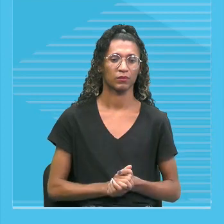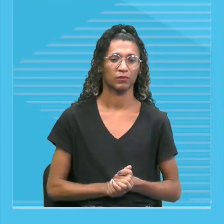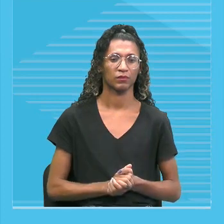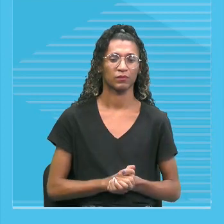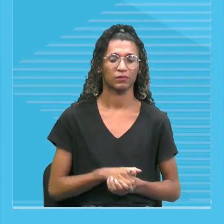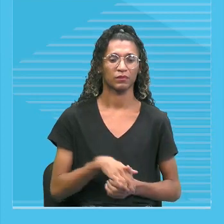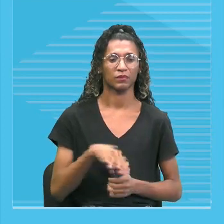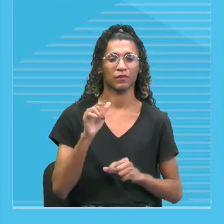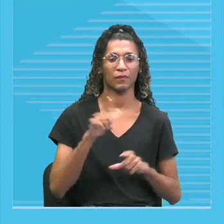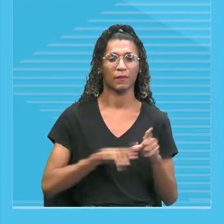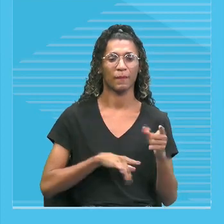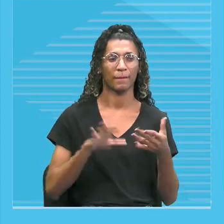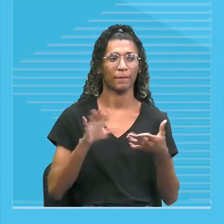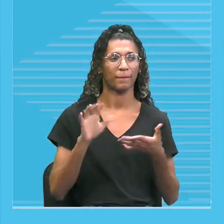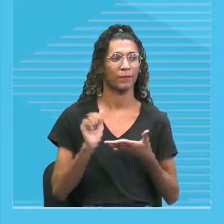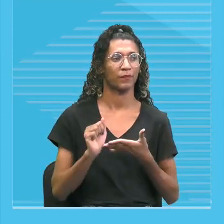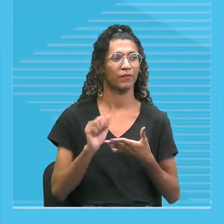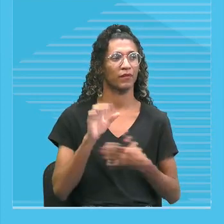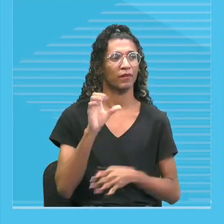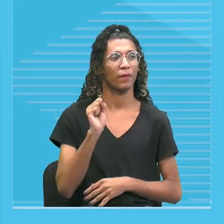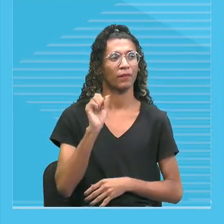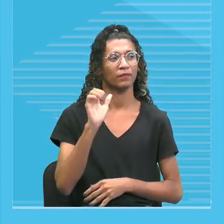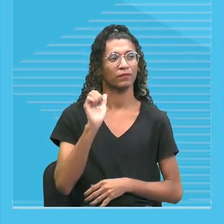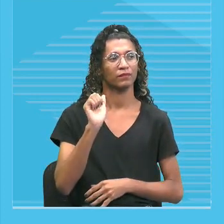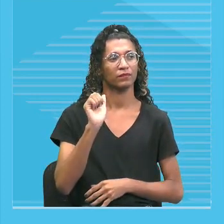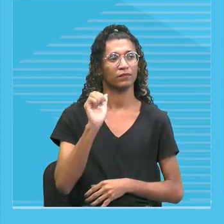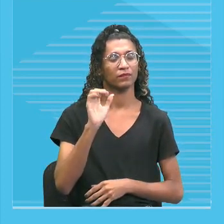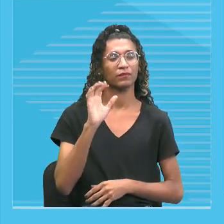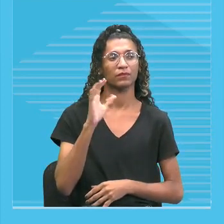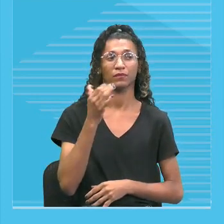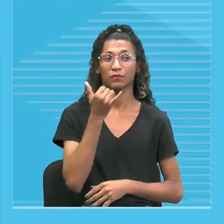na letra a taça quer dizer xícara